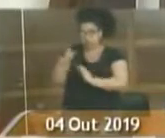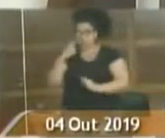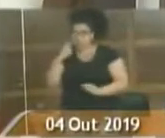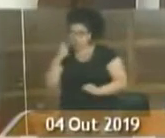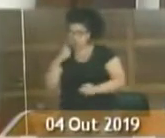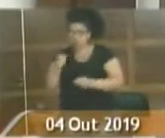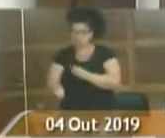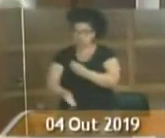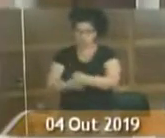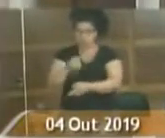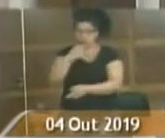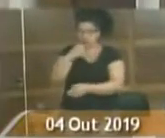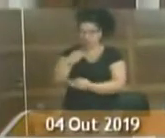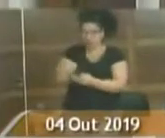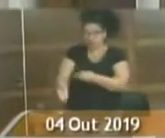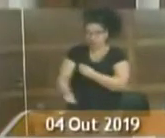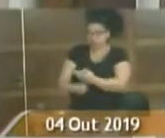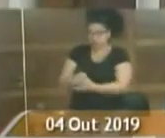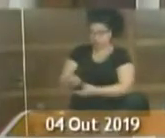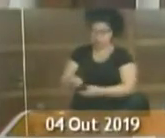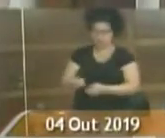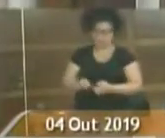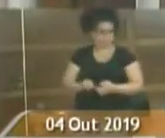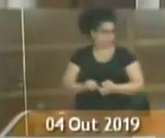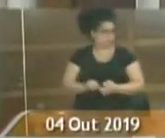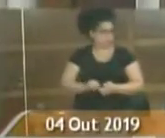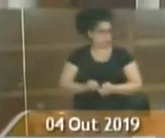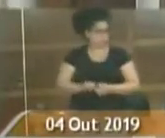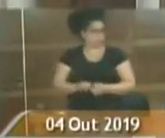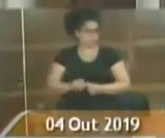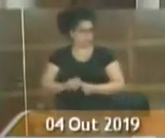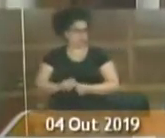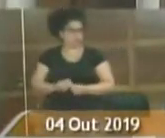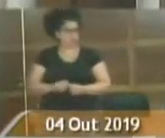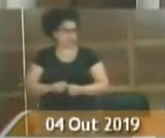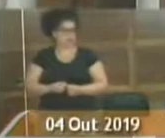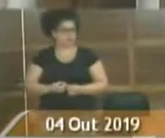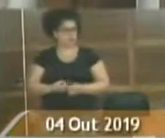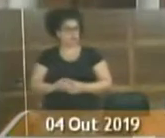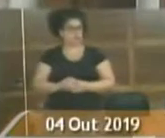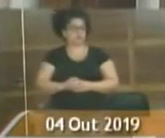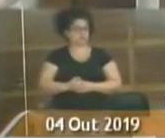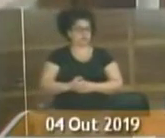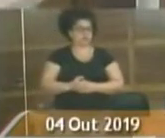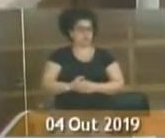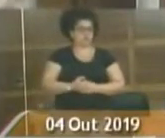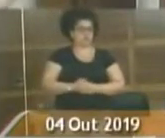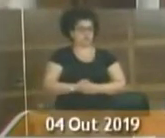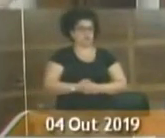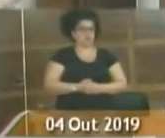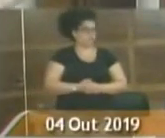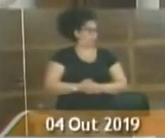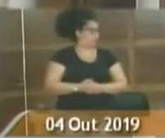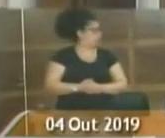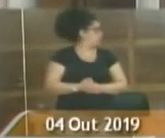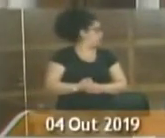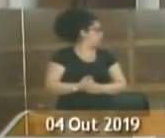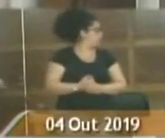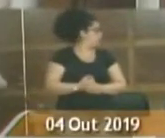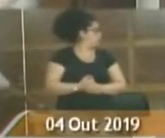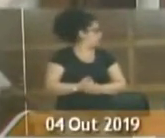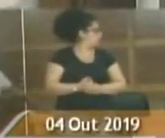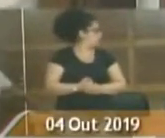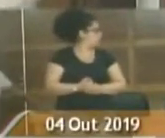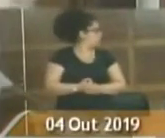dando remédio agora. Você tá lá, vocês estão lá, não estão na secretaria? Tá dando remédio, não tá? Tá, mas é isso mesmo, não é? Alguém tem